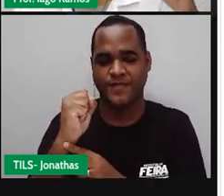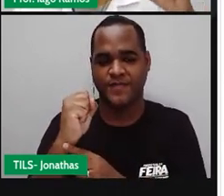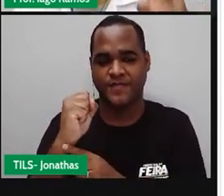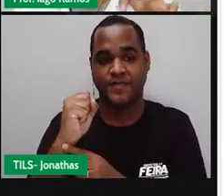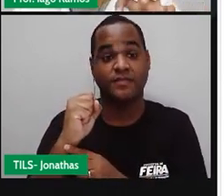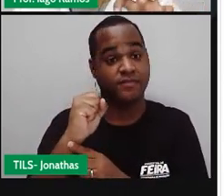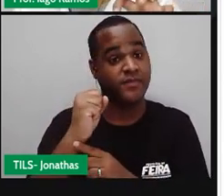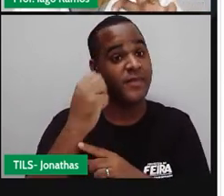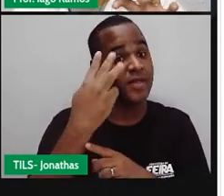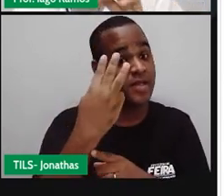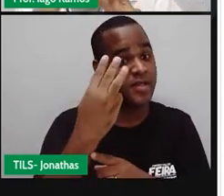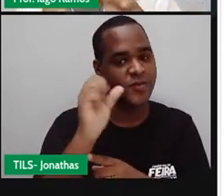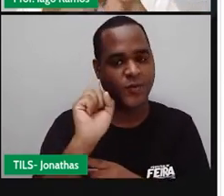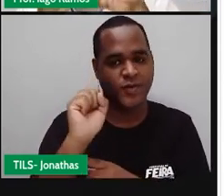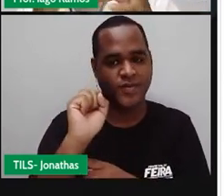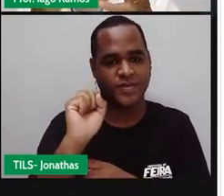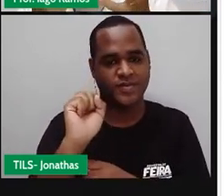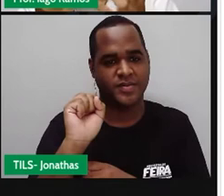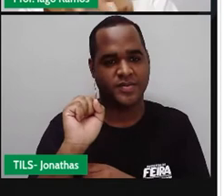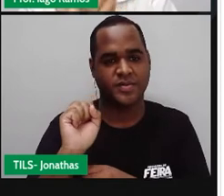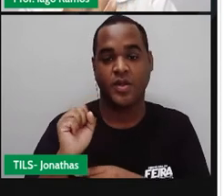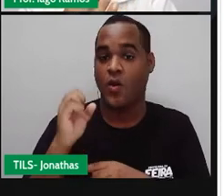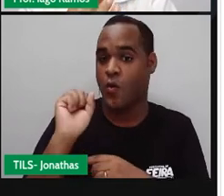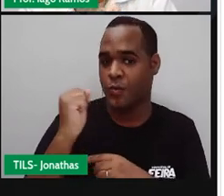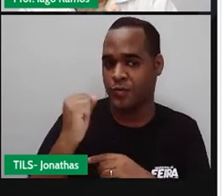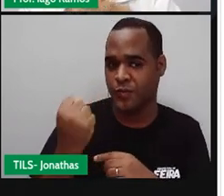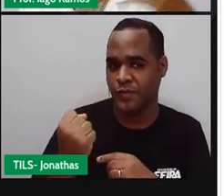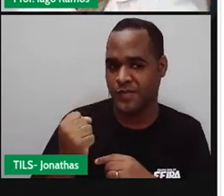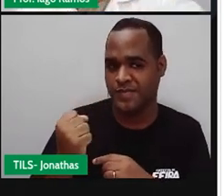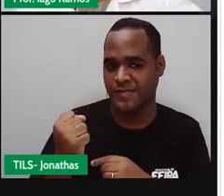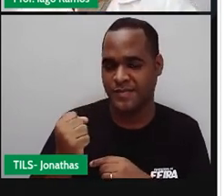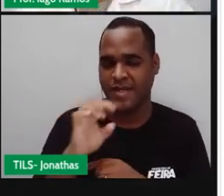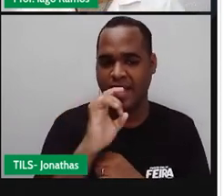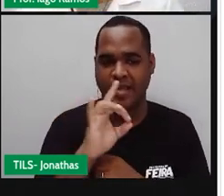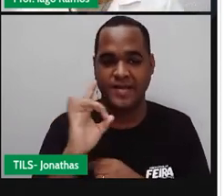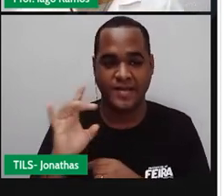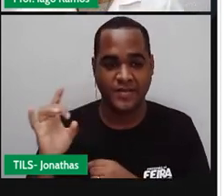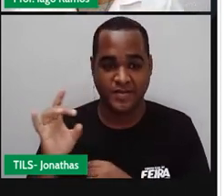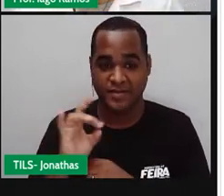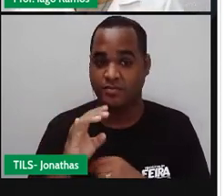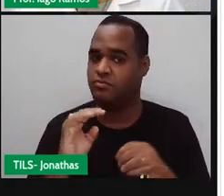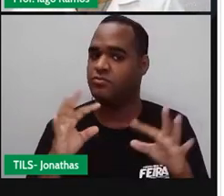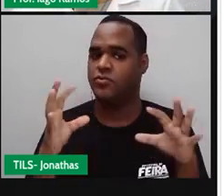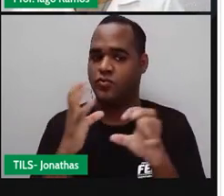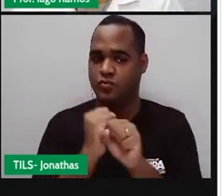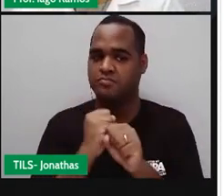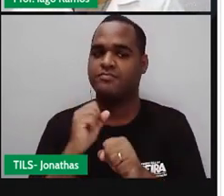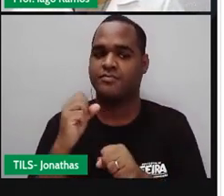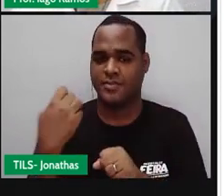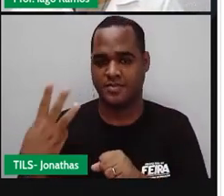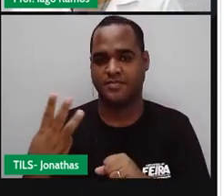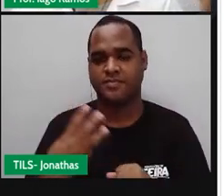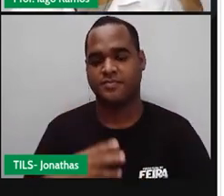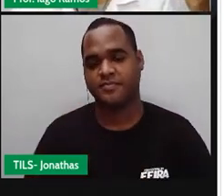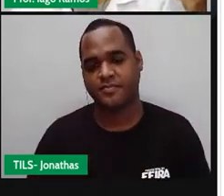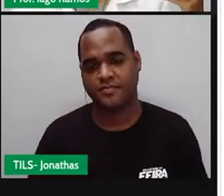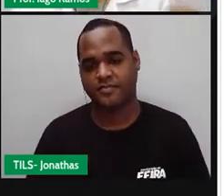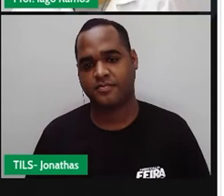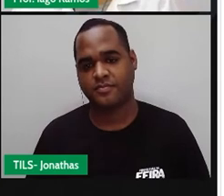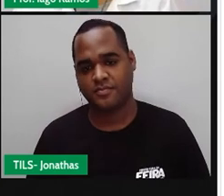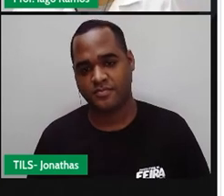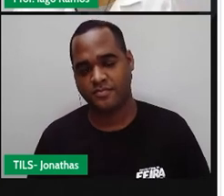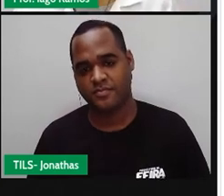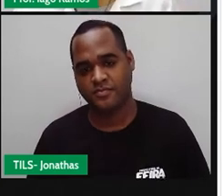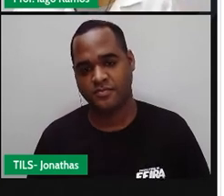três oitavos ó oito de 8 pedaços pegou se três tá então a pizza está